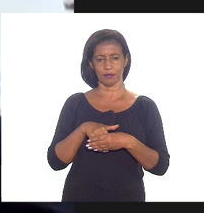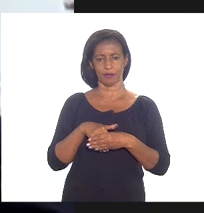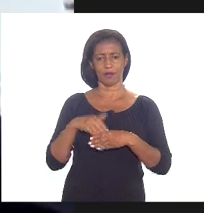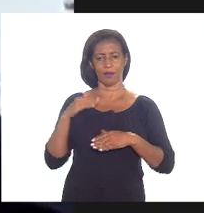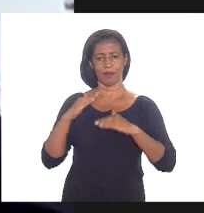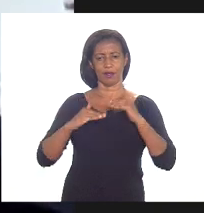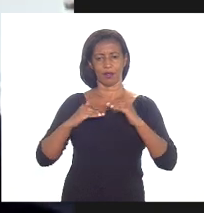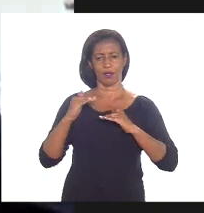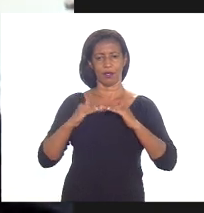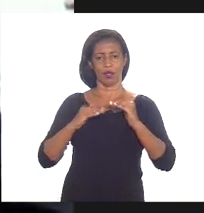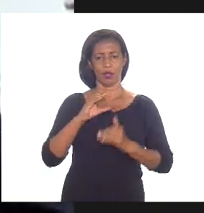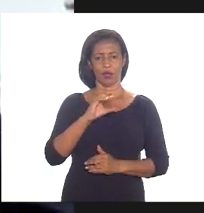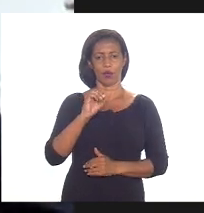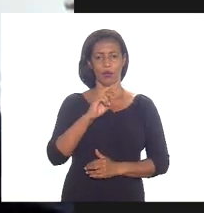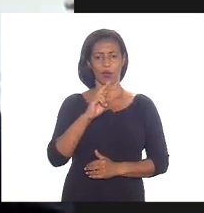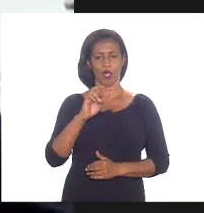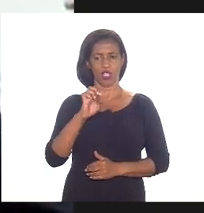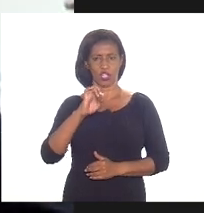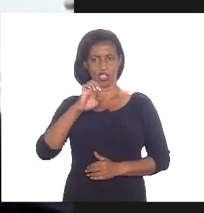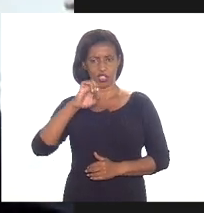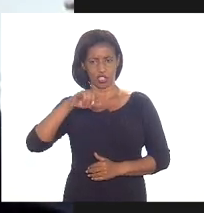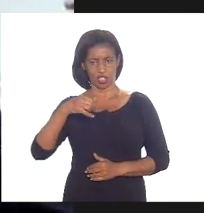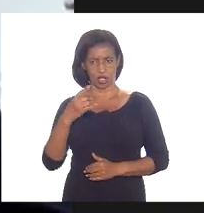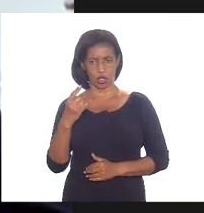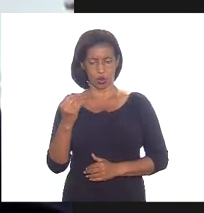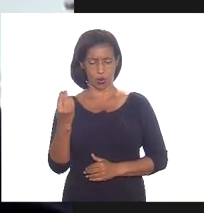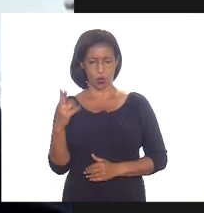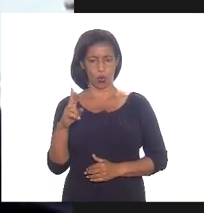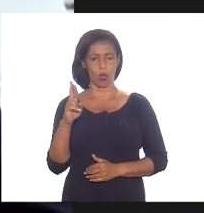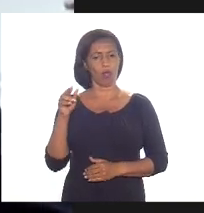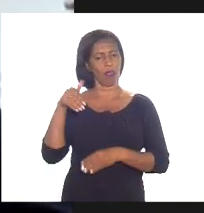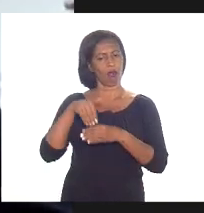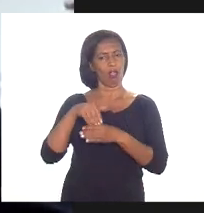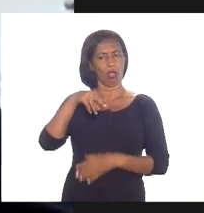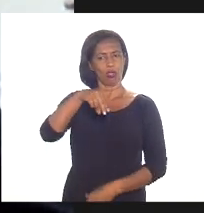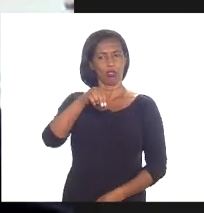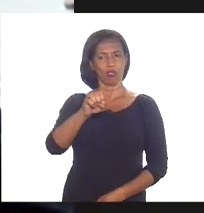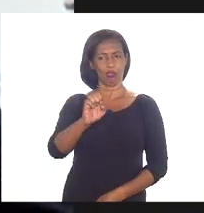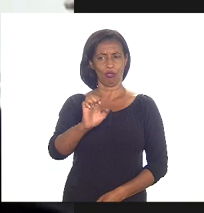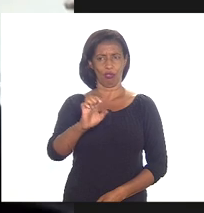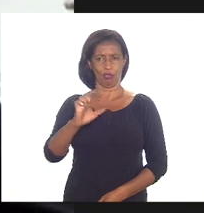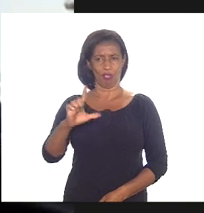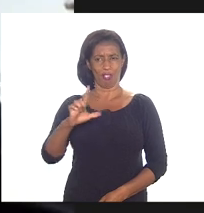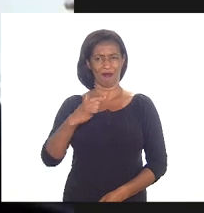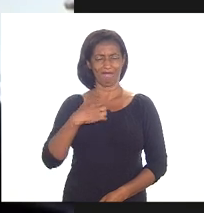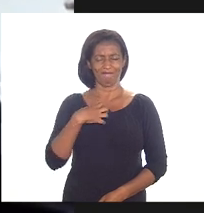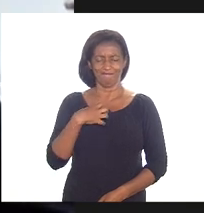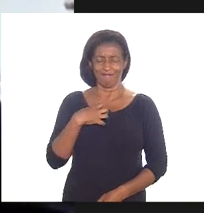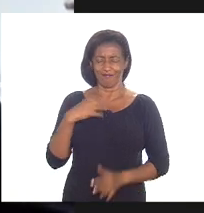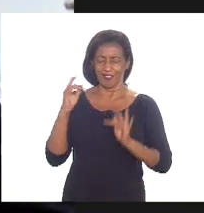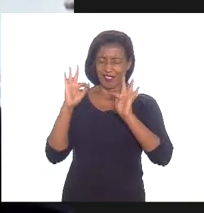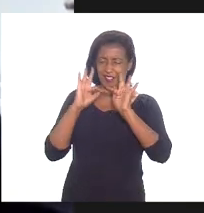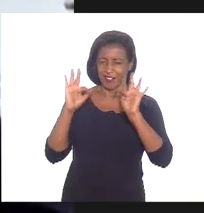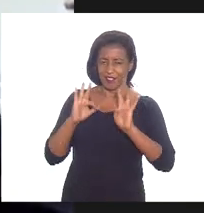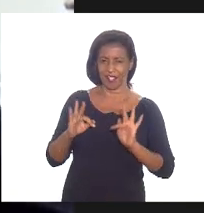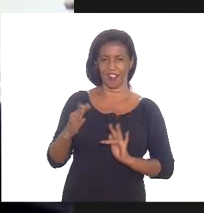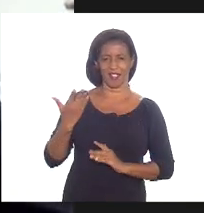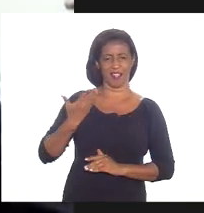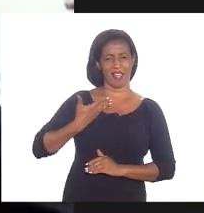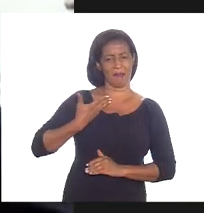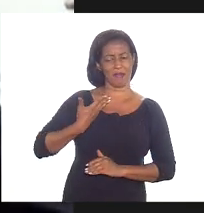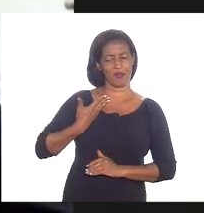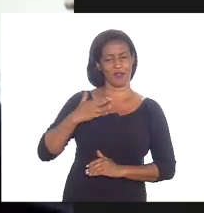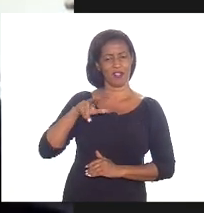corregedor, o deputado Noel de Carvalho, e fico mais feliz ainda em votar no meu amigo, no meu